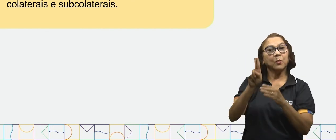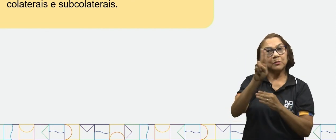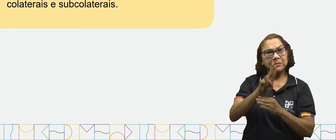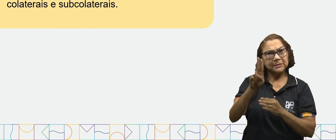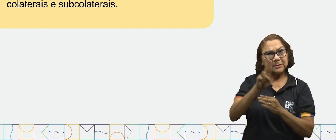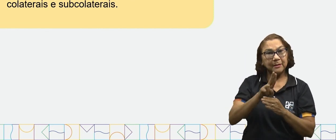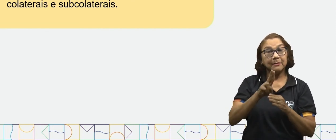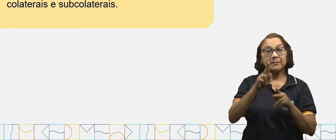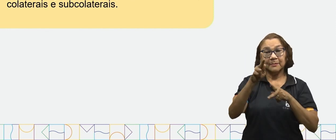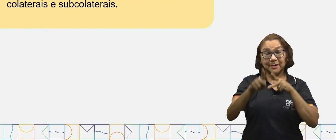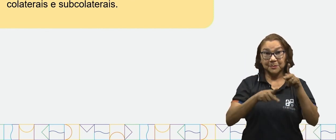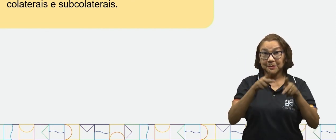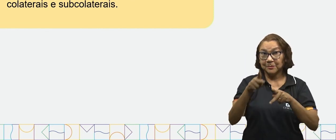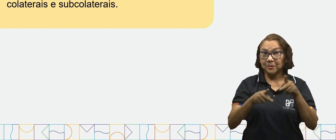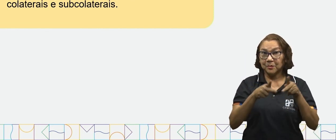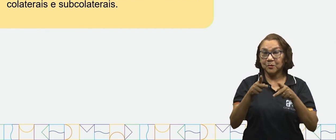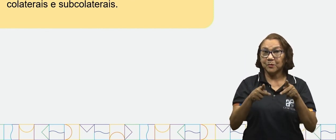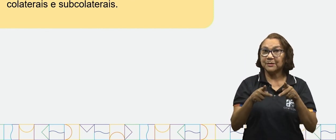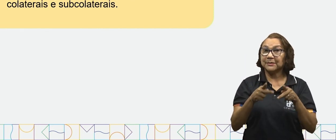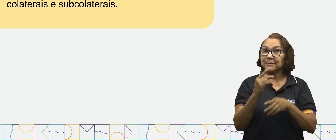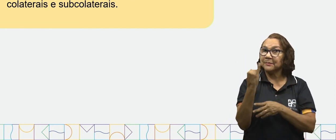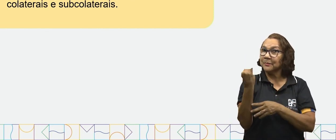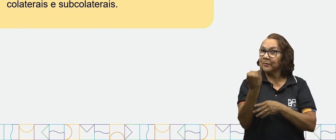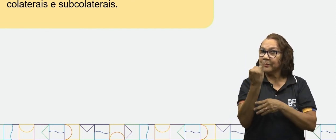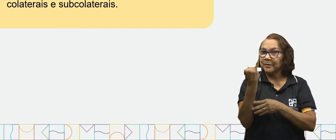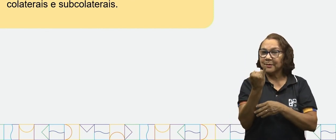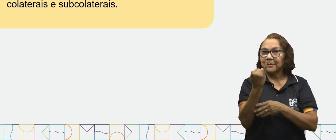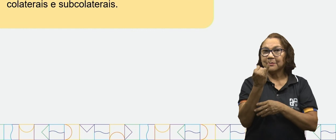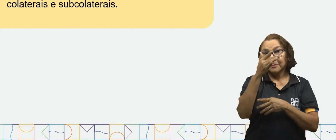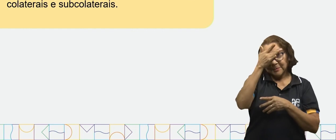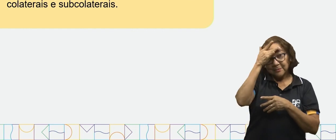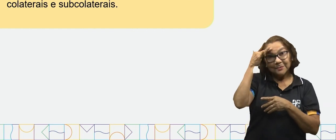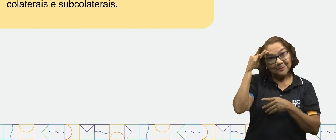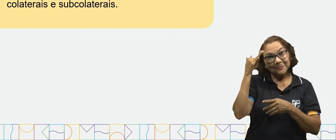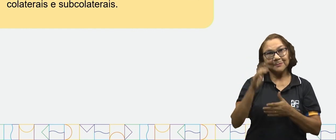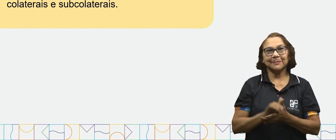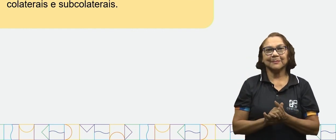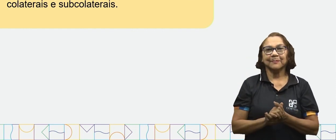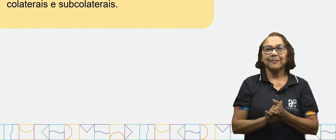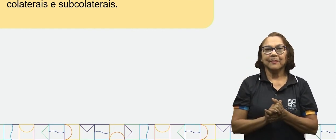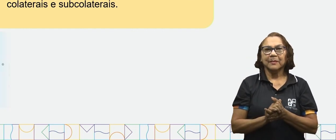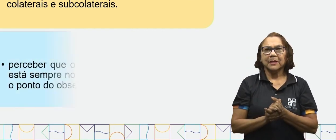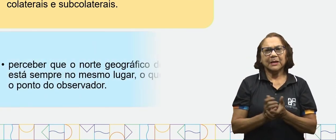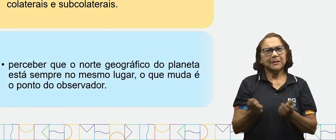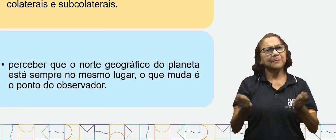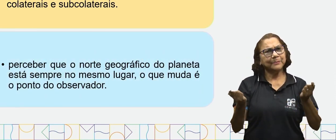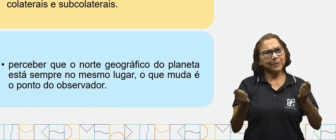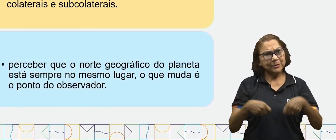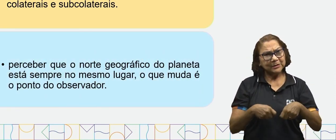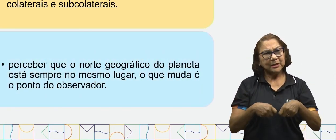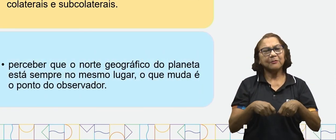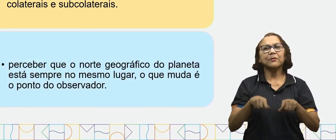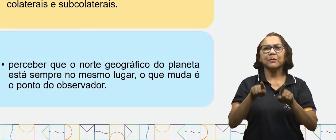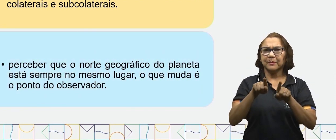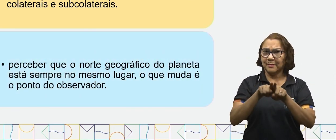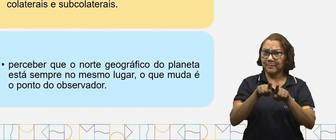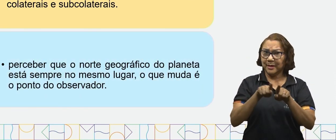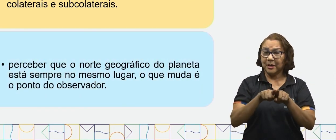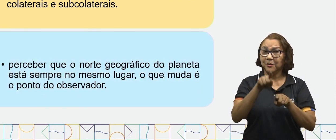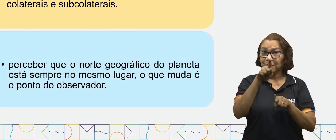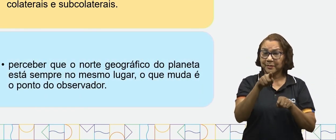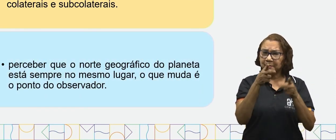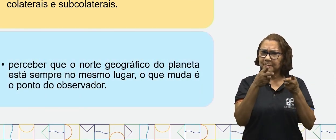correta no nosso dia a dia ou nas representações espaciais específicas. Vimos também que a rosa